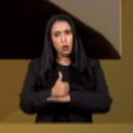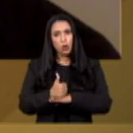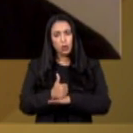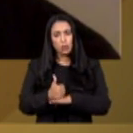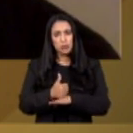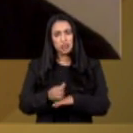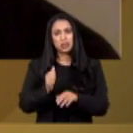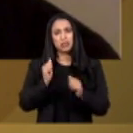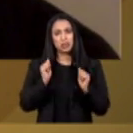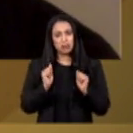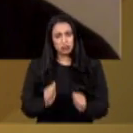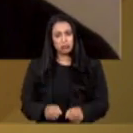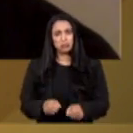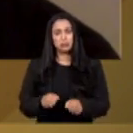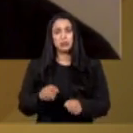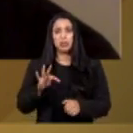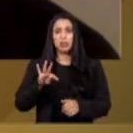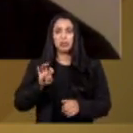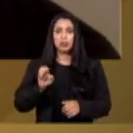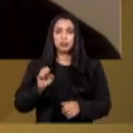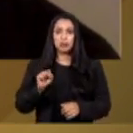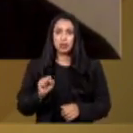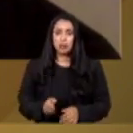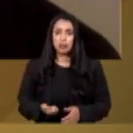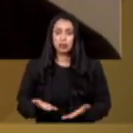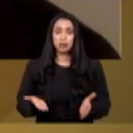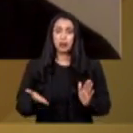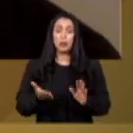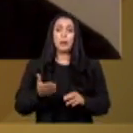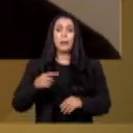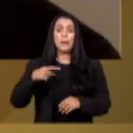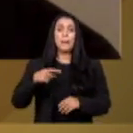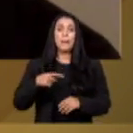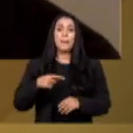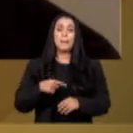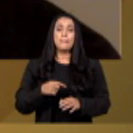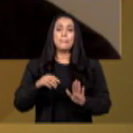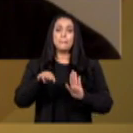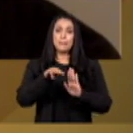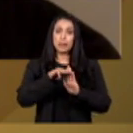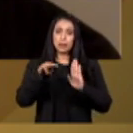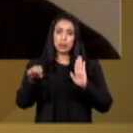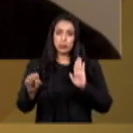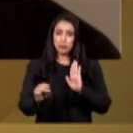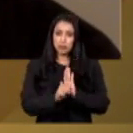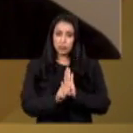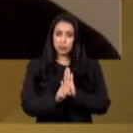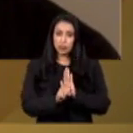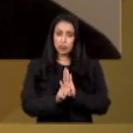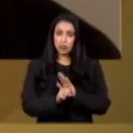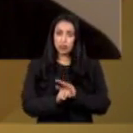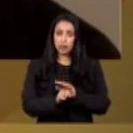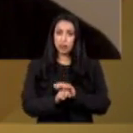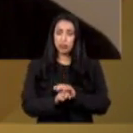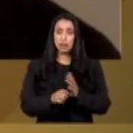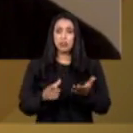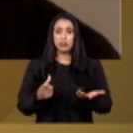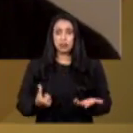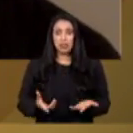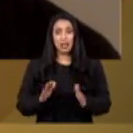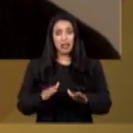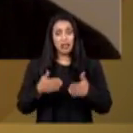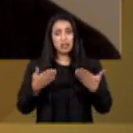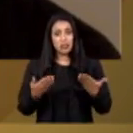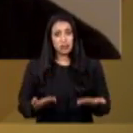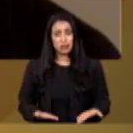bloqueio ea desconsideração a segurança de competência originária do tribunal importantes claro